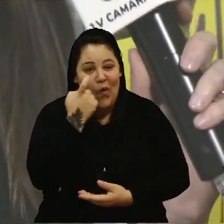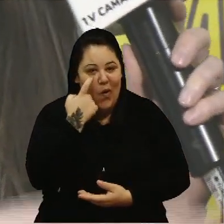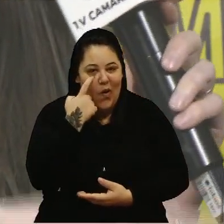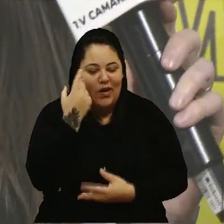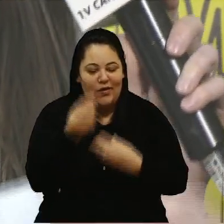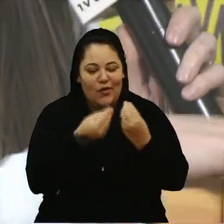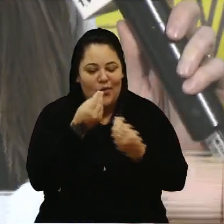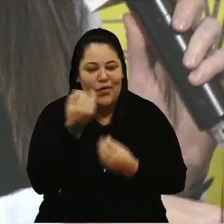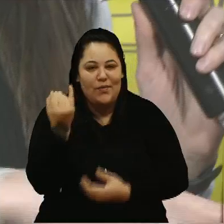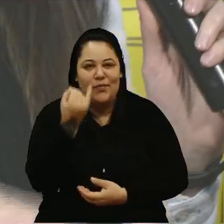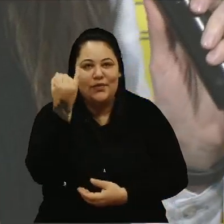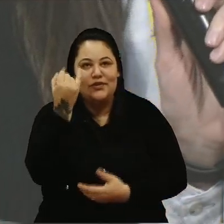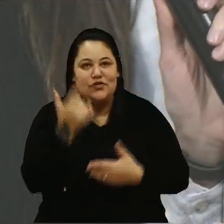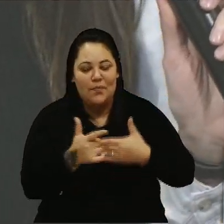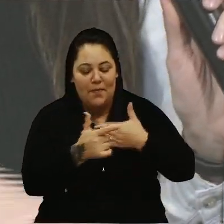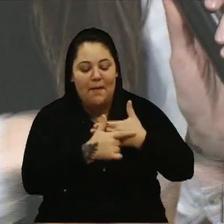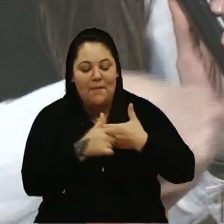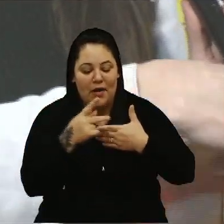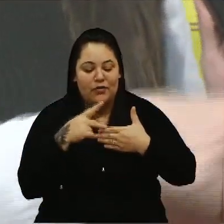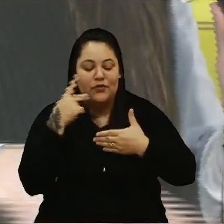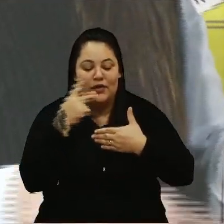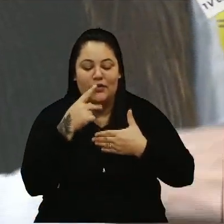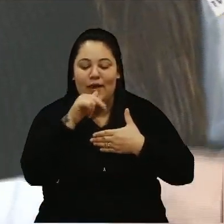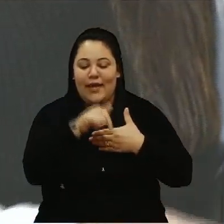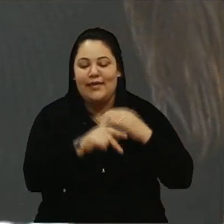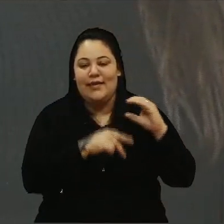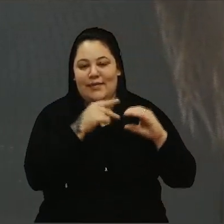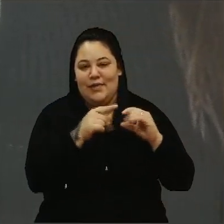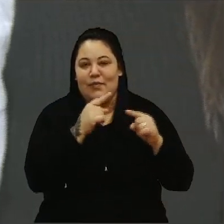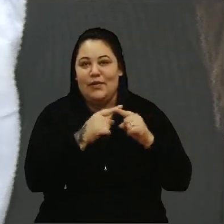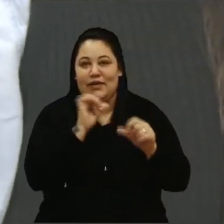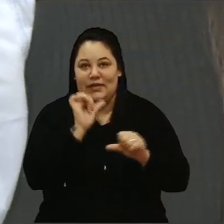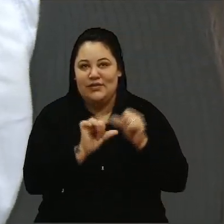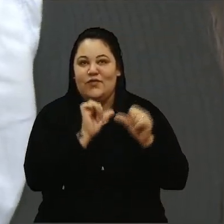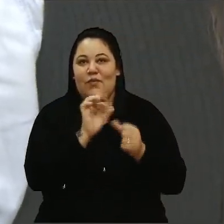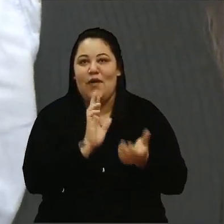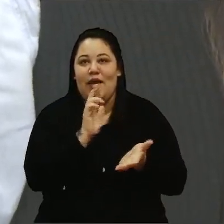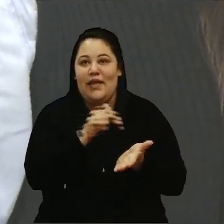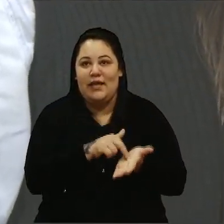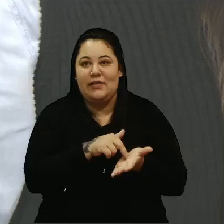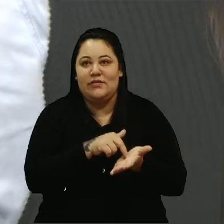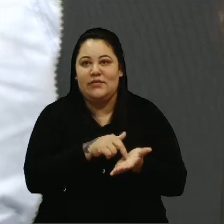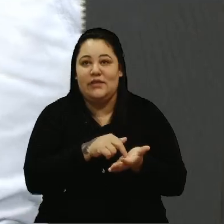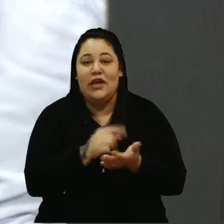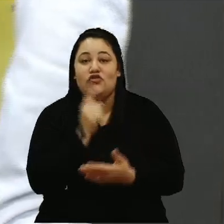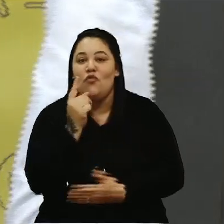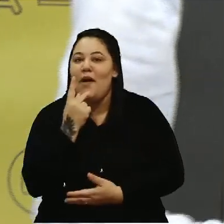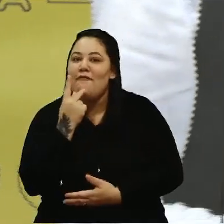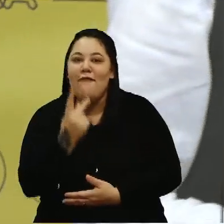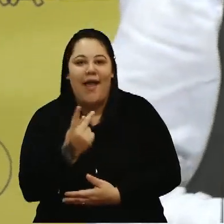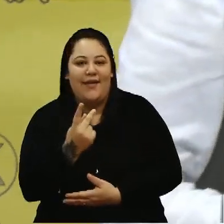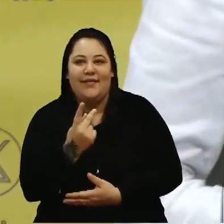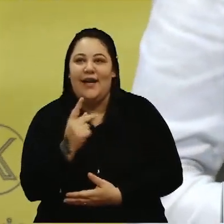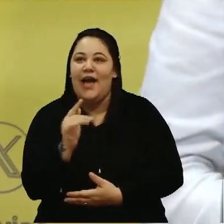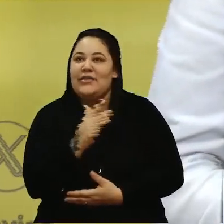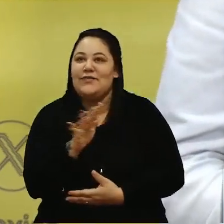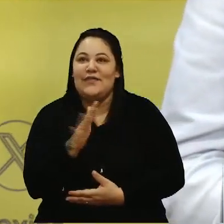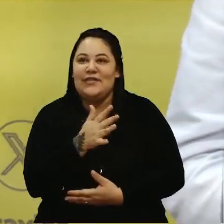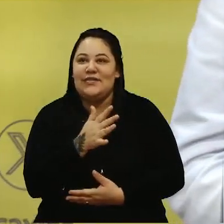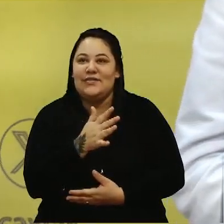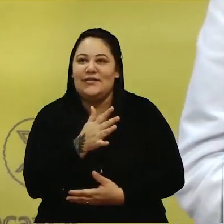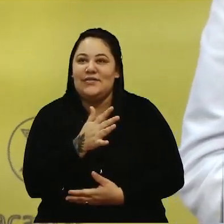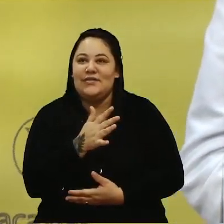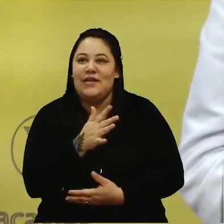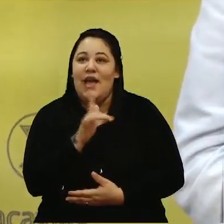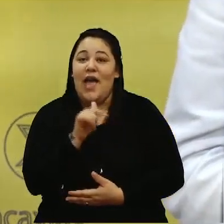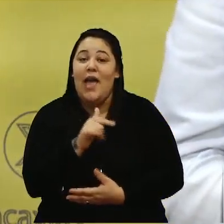papel dos vereadores e das vereadoras aqui na casa, né? Porque transformam realidades, né? E é de um relato, às vezes, né, Carol, que hoje já são muitos.